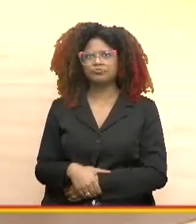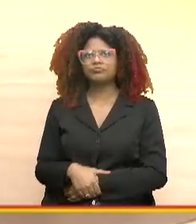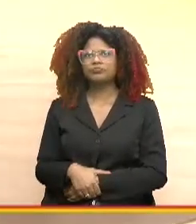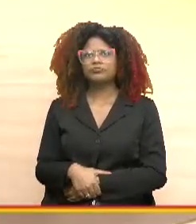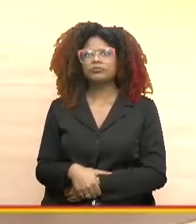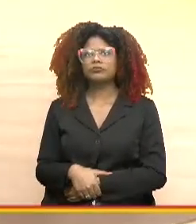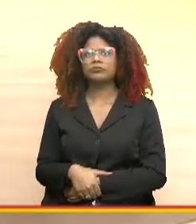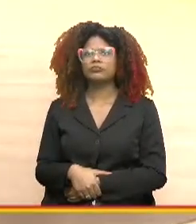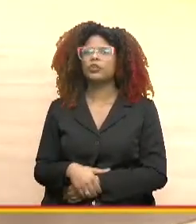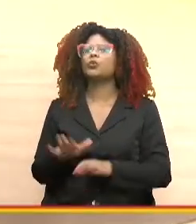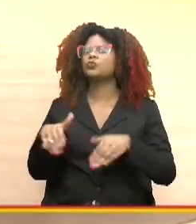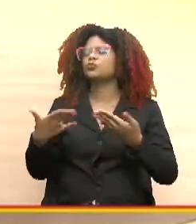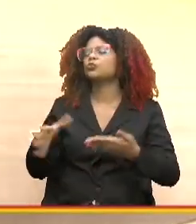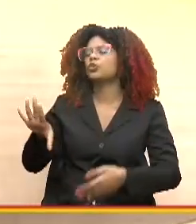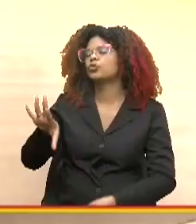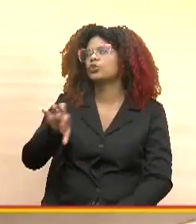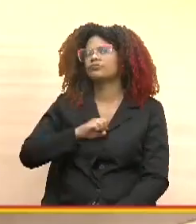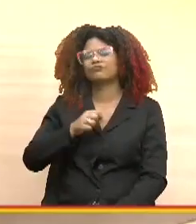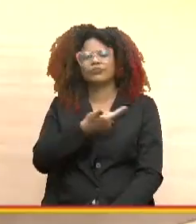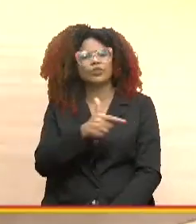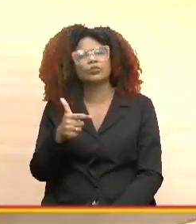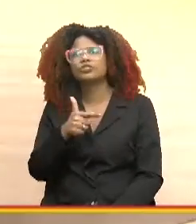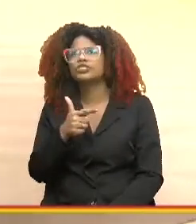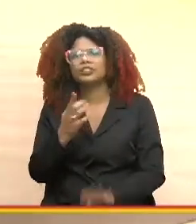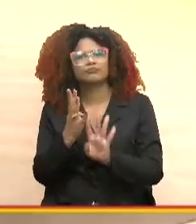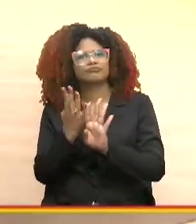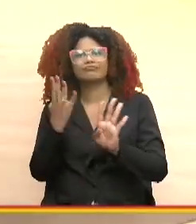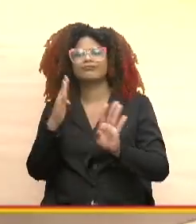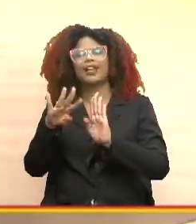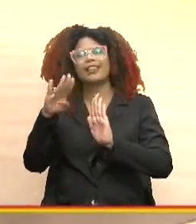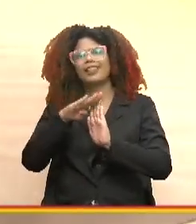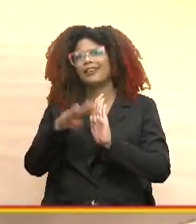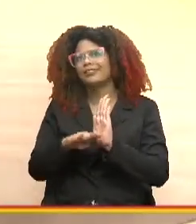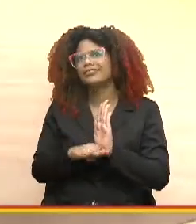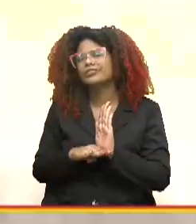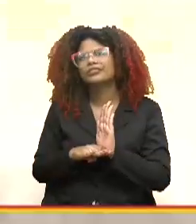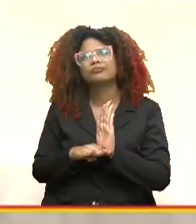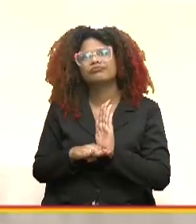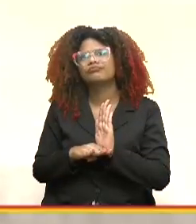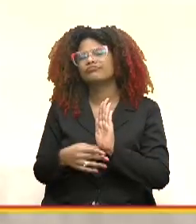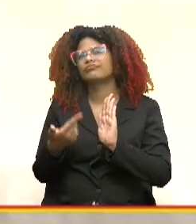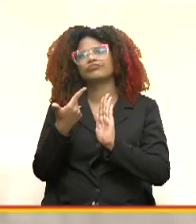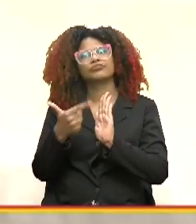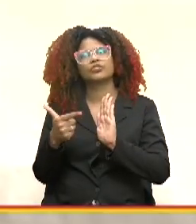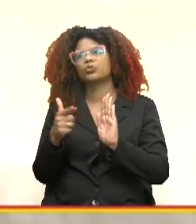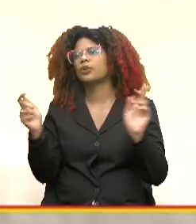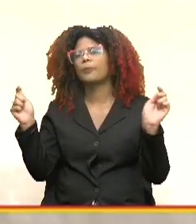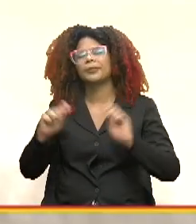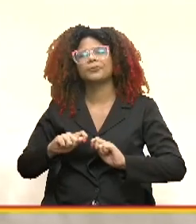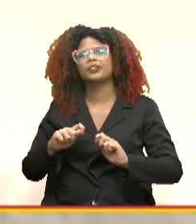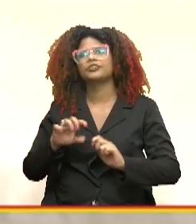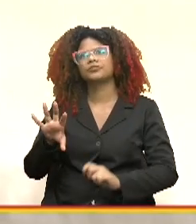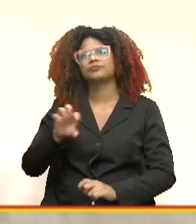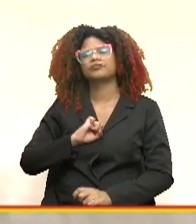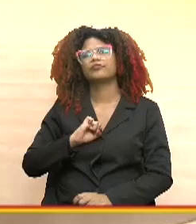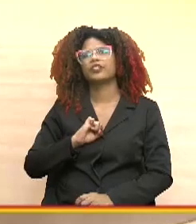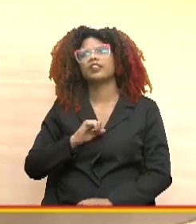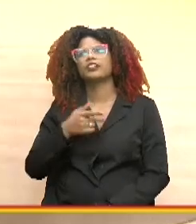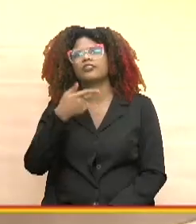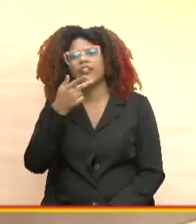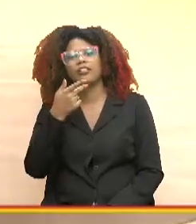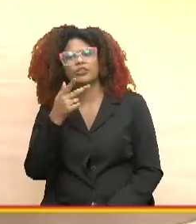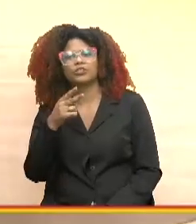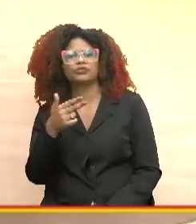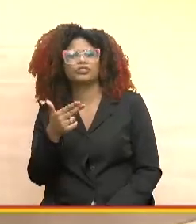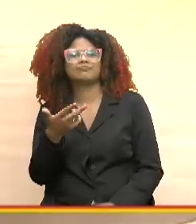foi quando eu adotei não havia ninguém na lista não tinha interessado praticamente nenhuma possibilidade de atenção chamados inau adotáveis